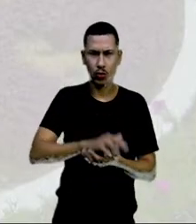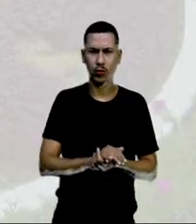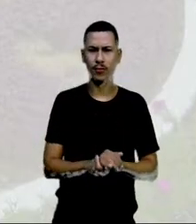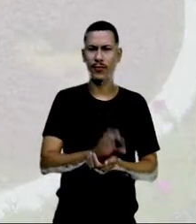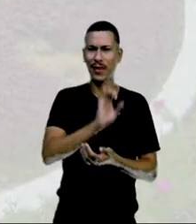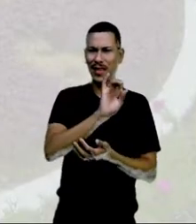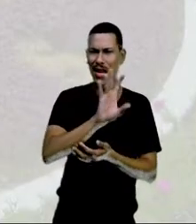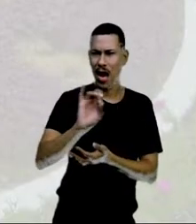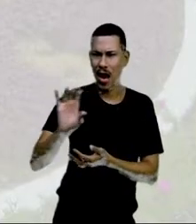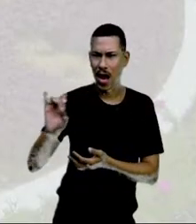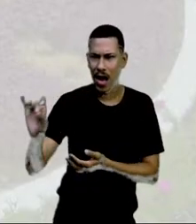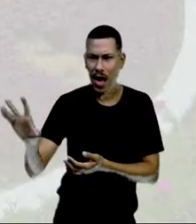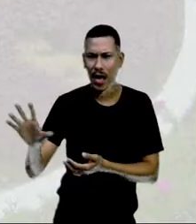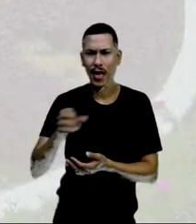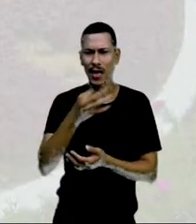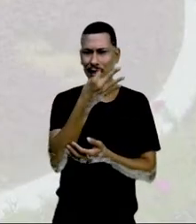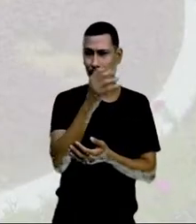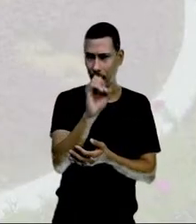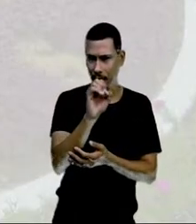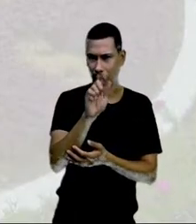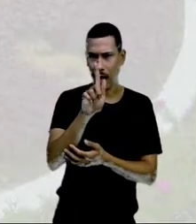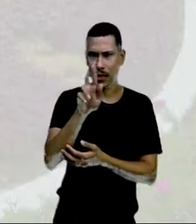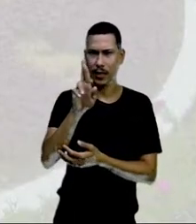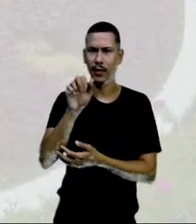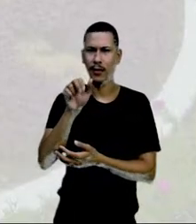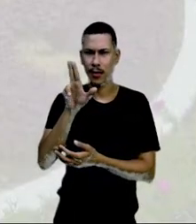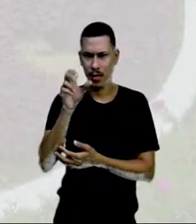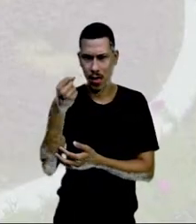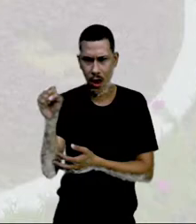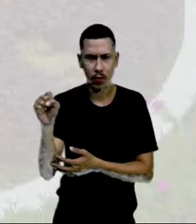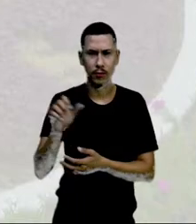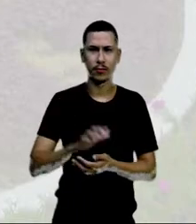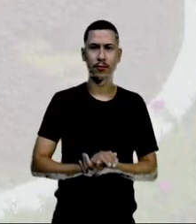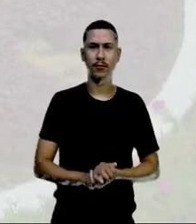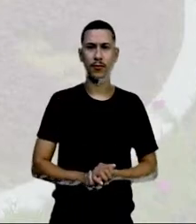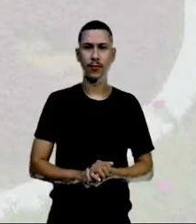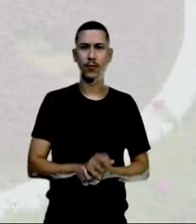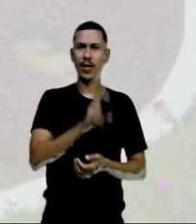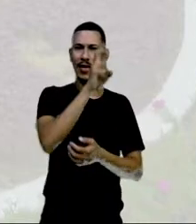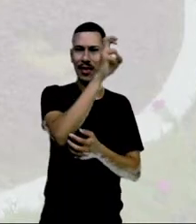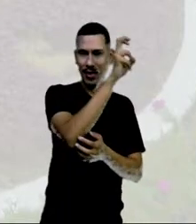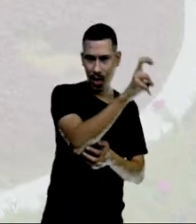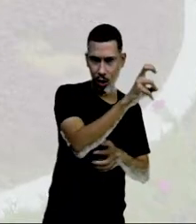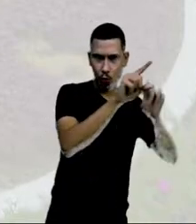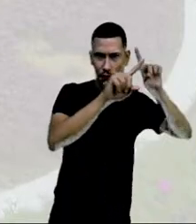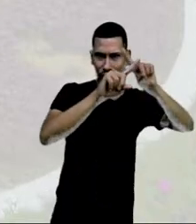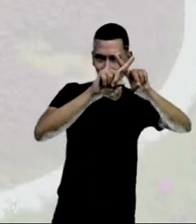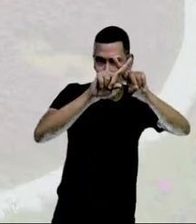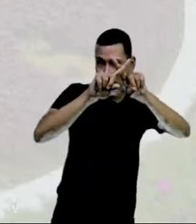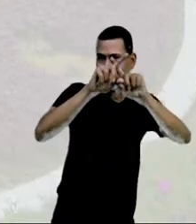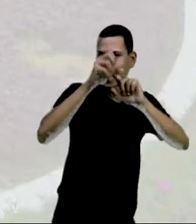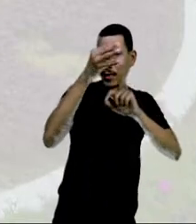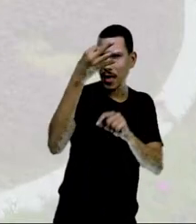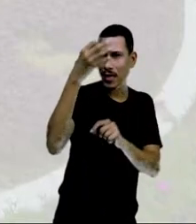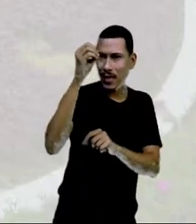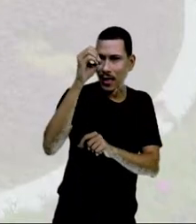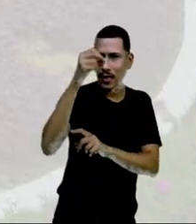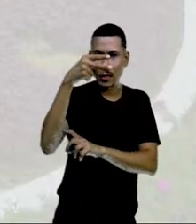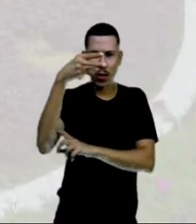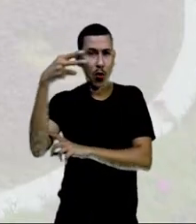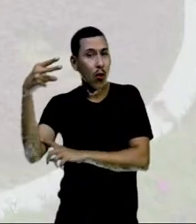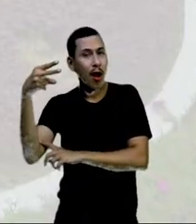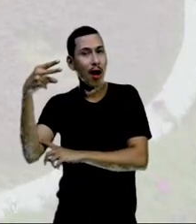deles medindo 30 graus. Então, 5 vezes 30 é igual a